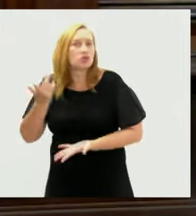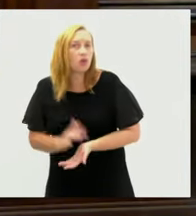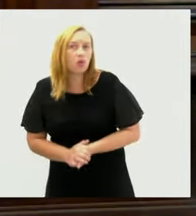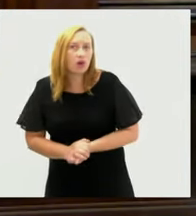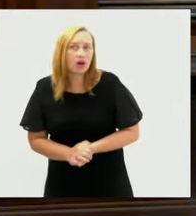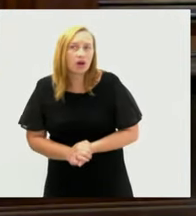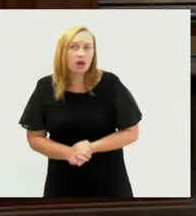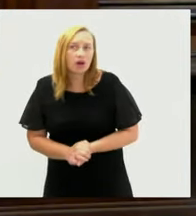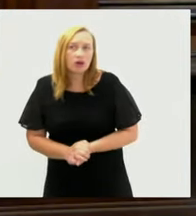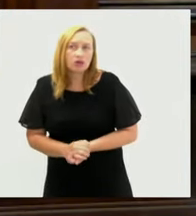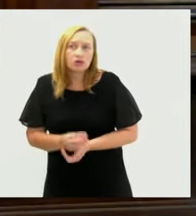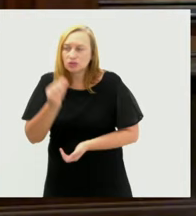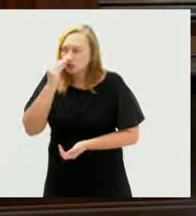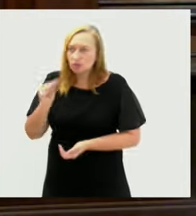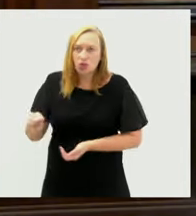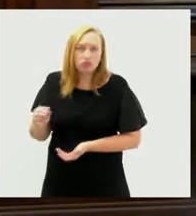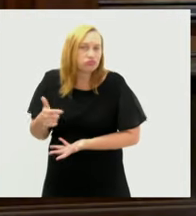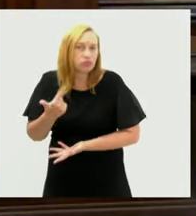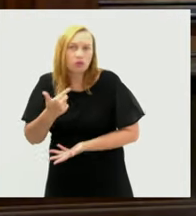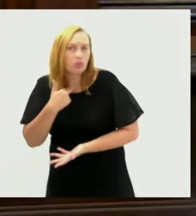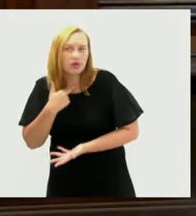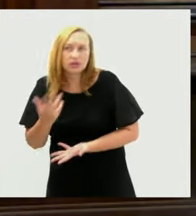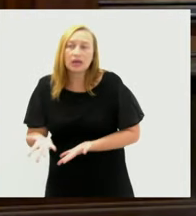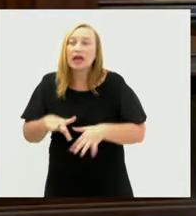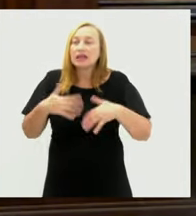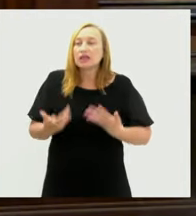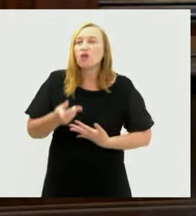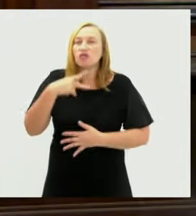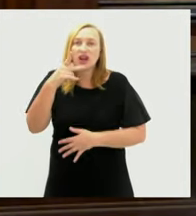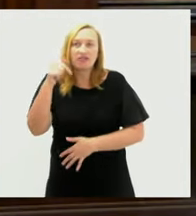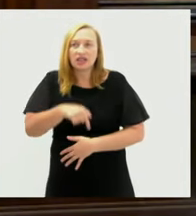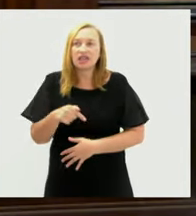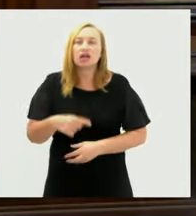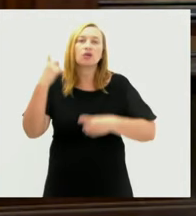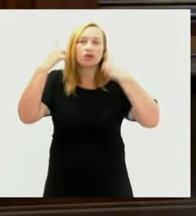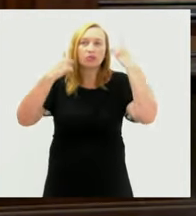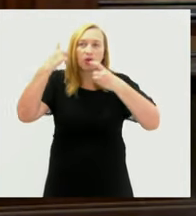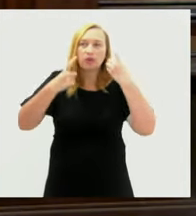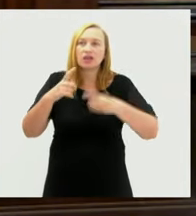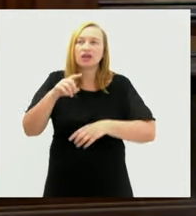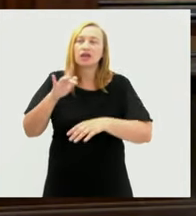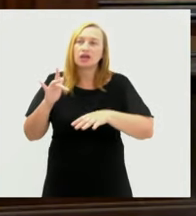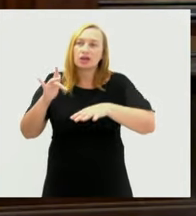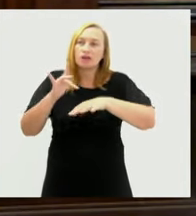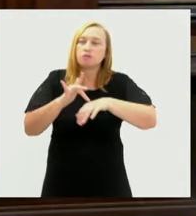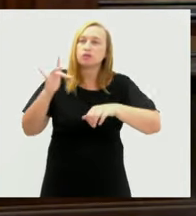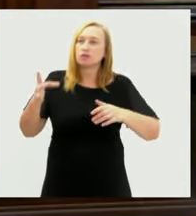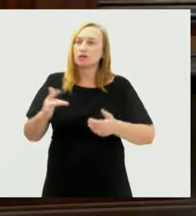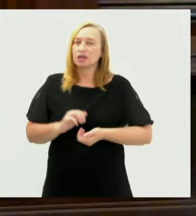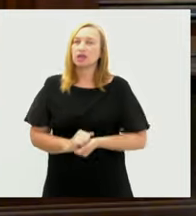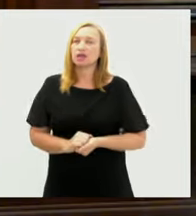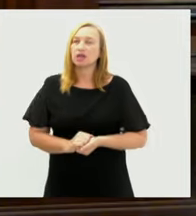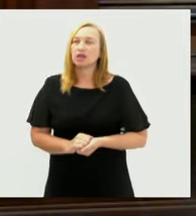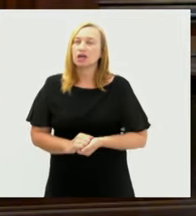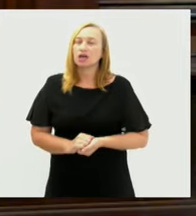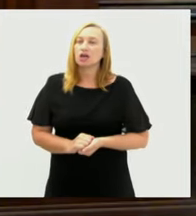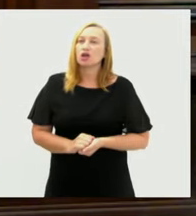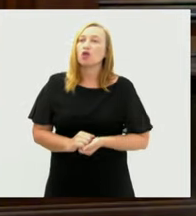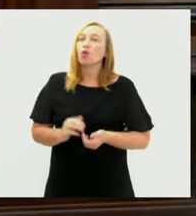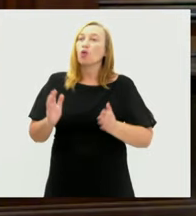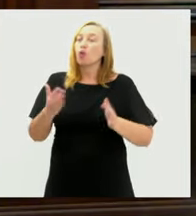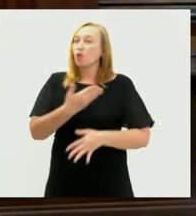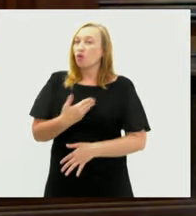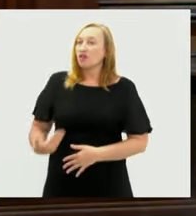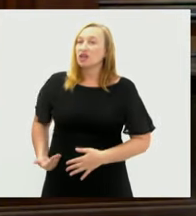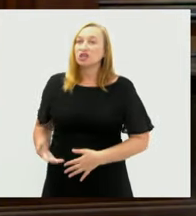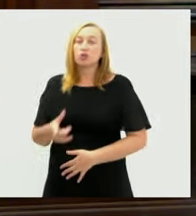classe. Não é possível. Então, eu falava aqui, trazia essa preocupação com a epidemia de dengue. E o governador, que esteve aqui